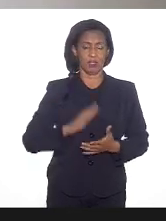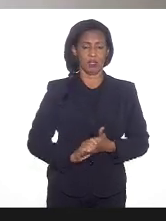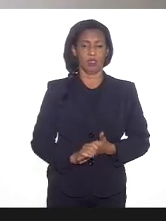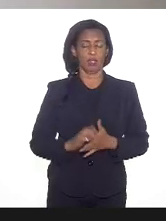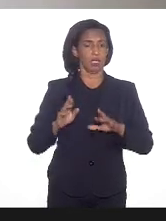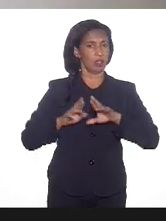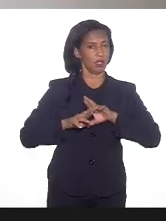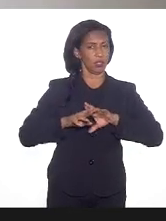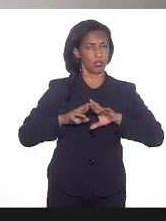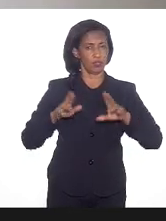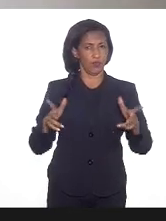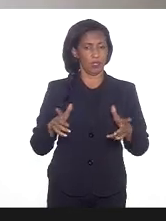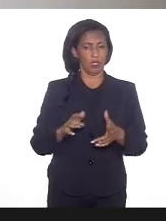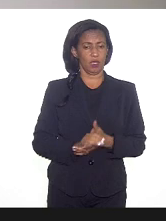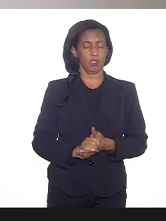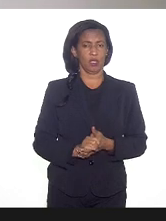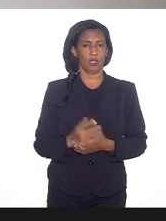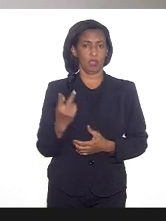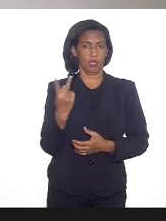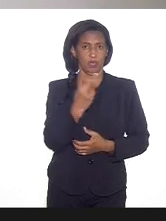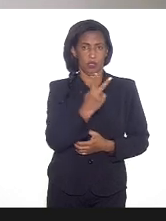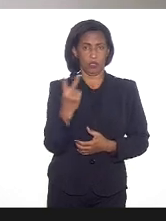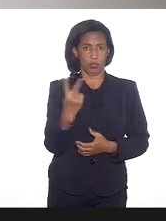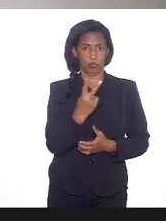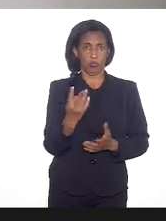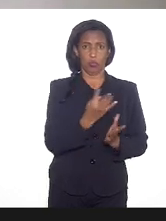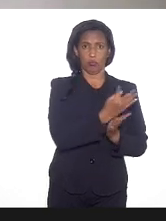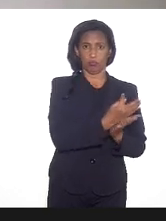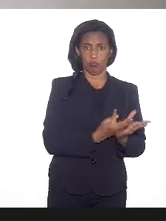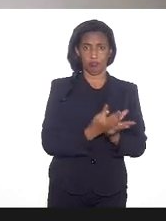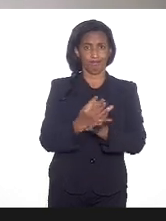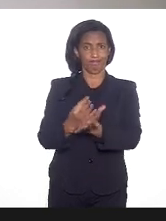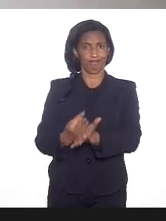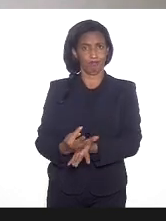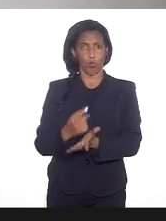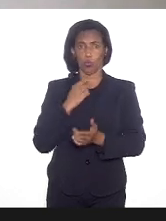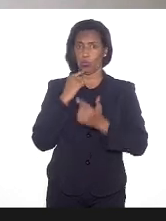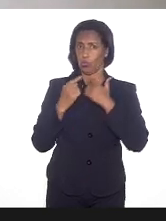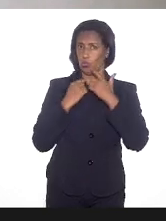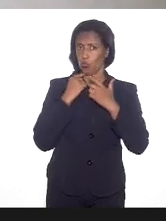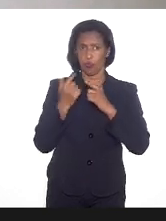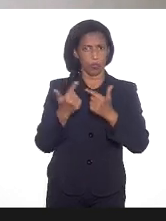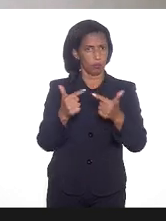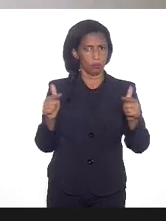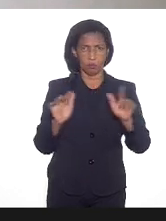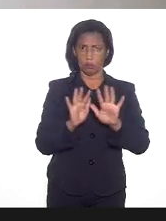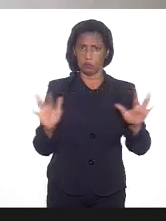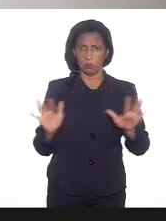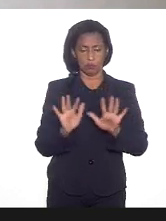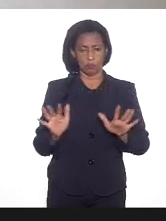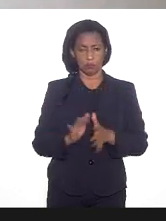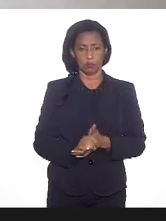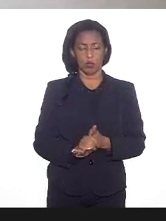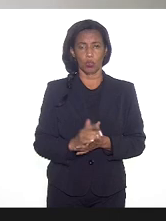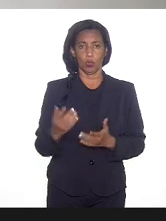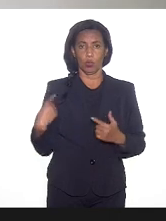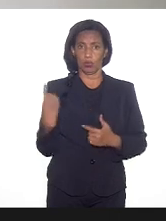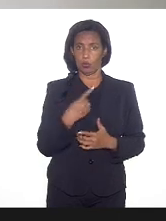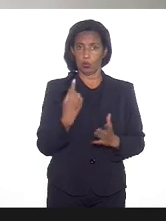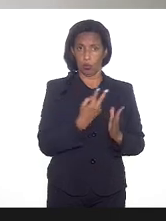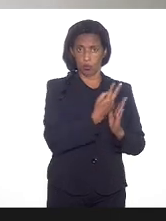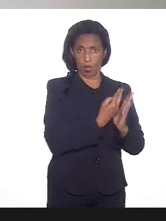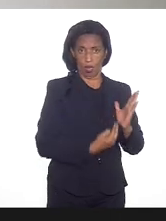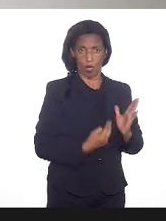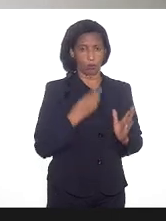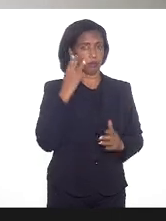da diferença entre esses dois relatórios. Eu não tenho dúvida do embasamento técnico do nosso relatório, deputado